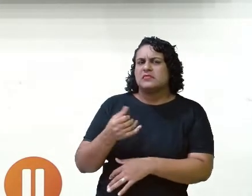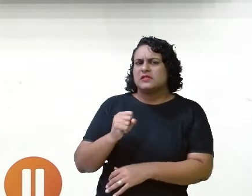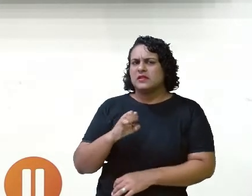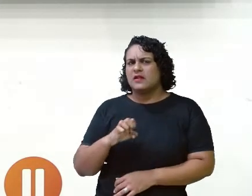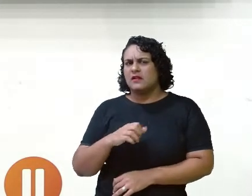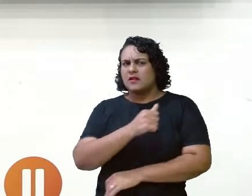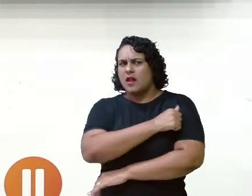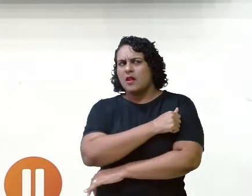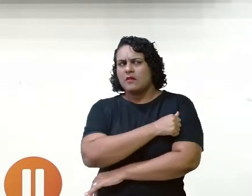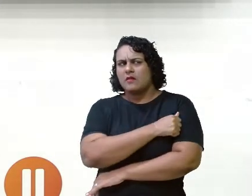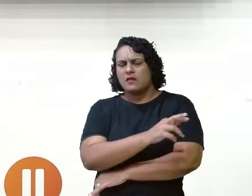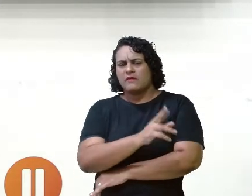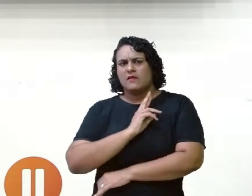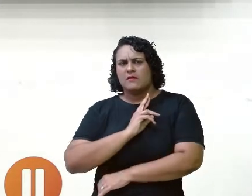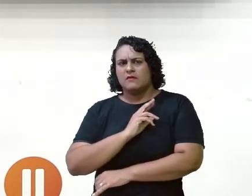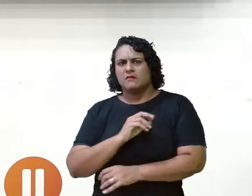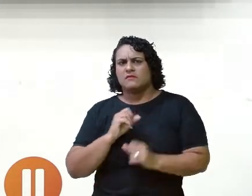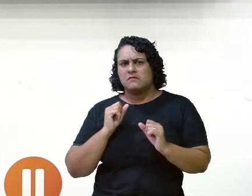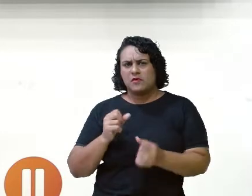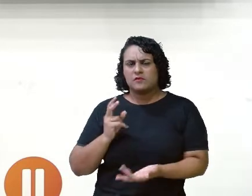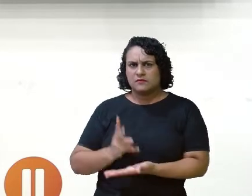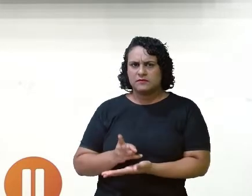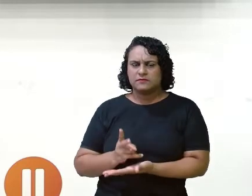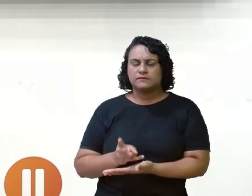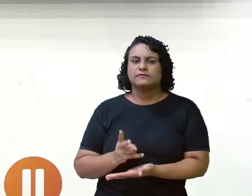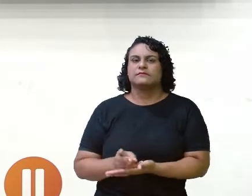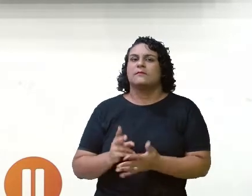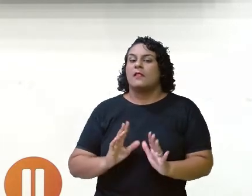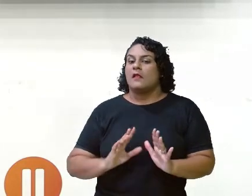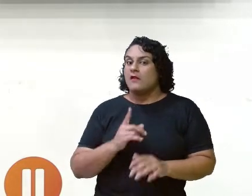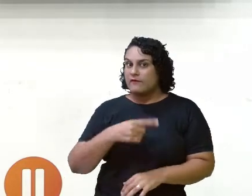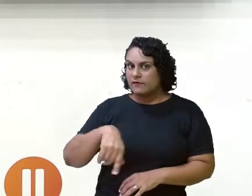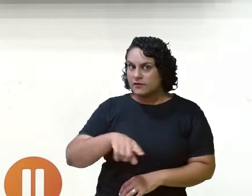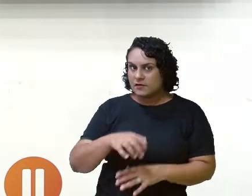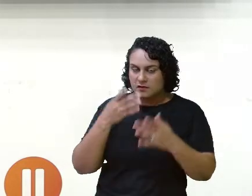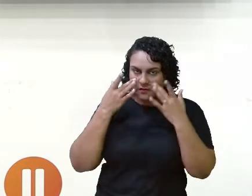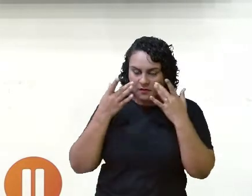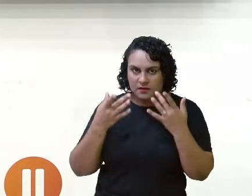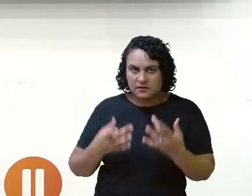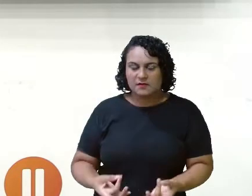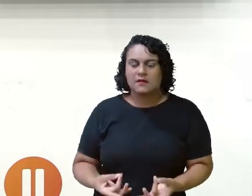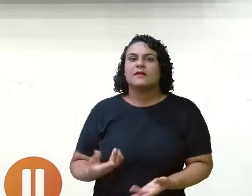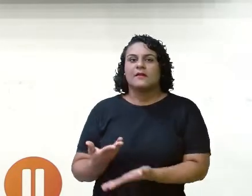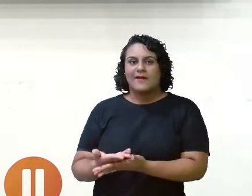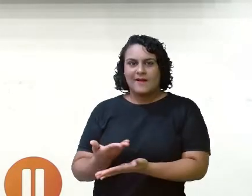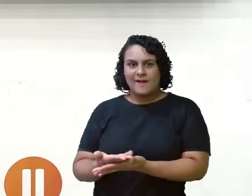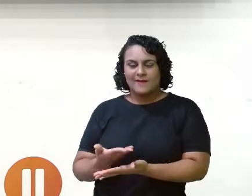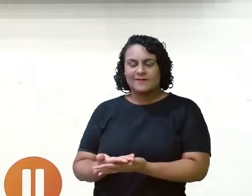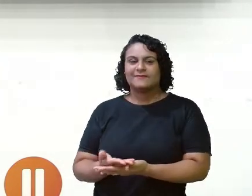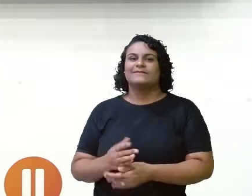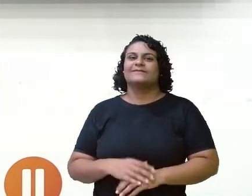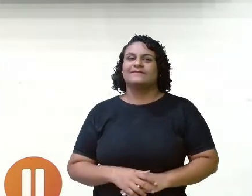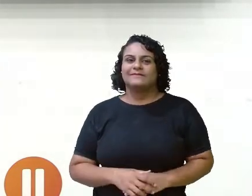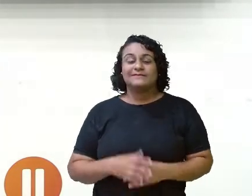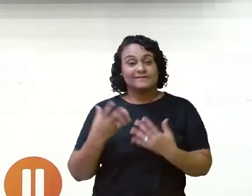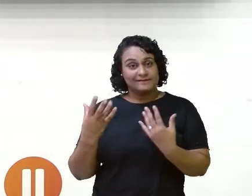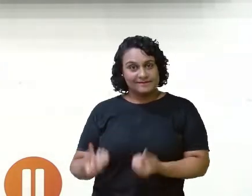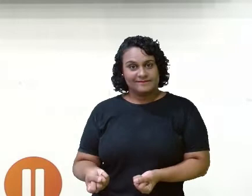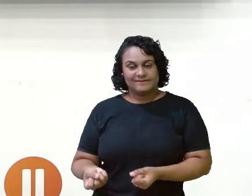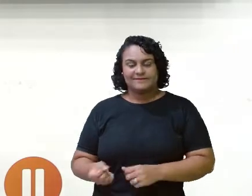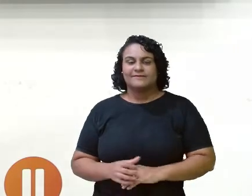alguém... Será? Posso continuar então. Tá todo mundo atento à nossa aula, né? Então vamos